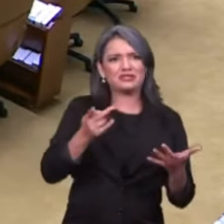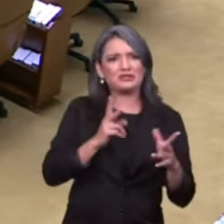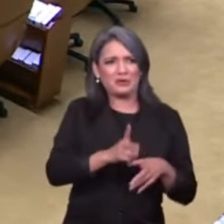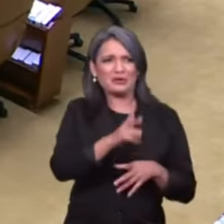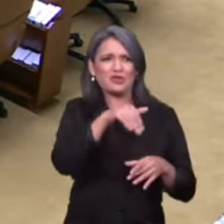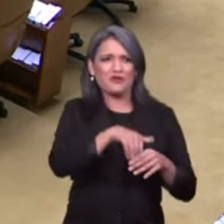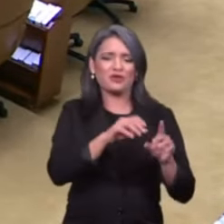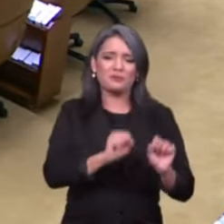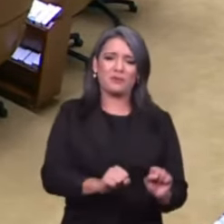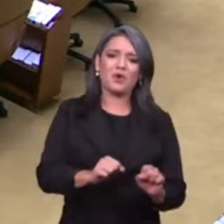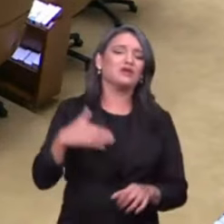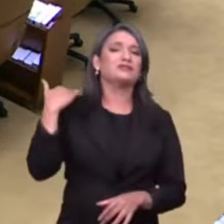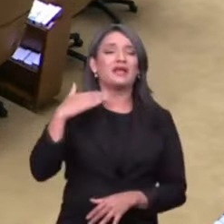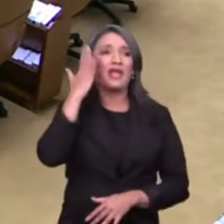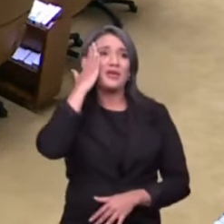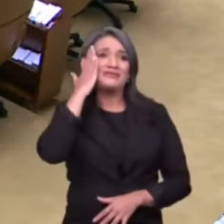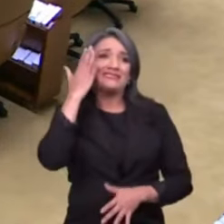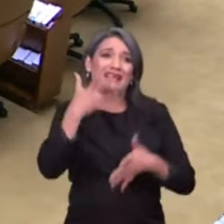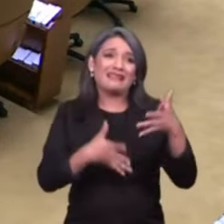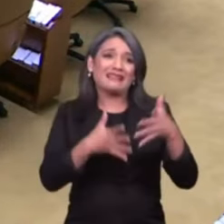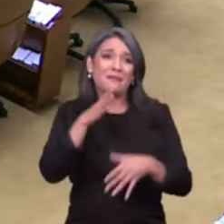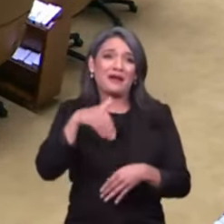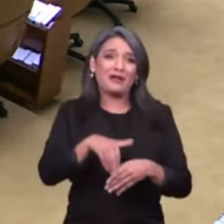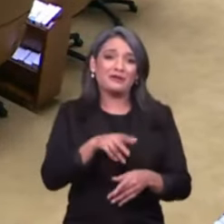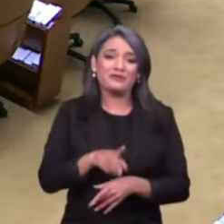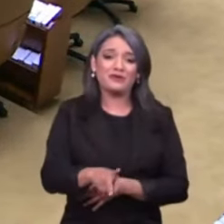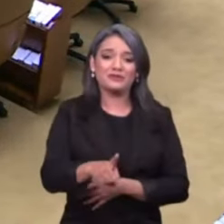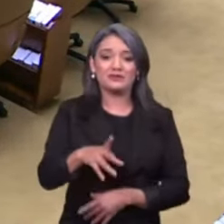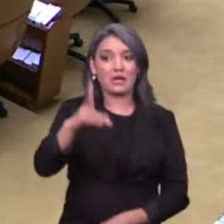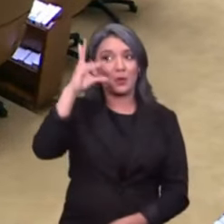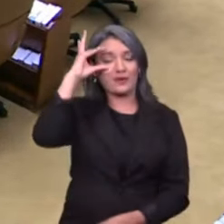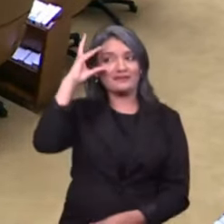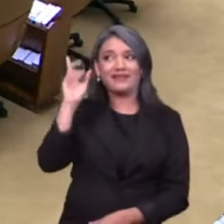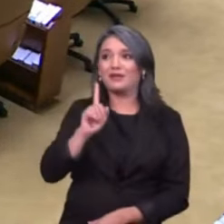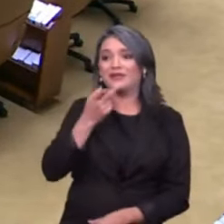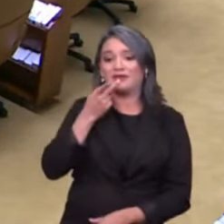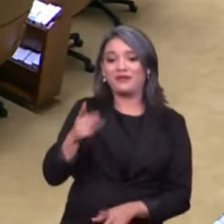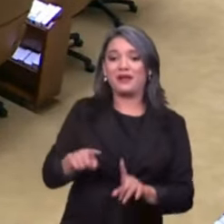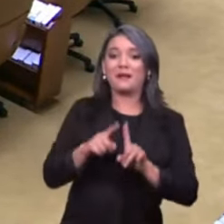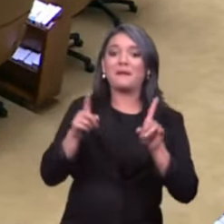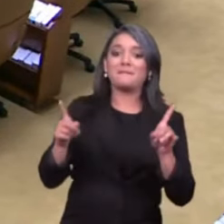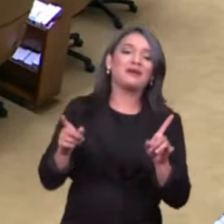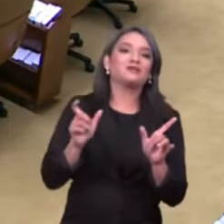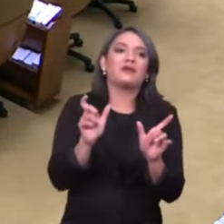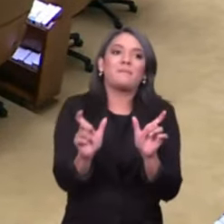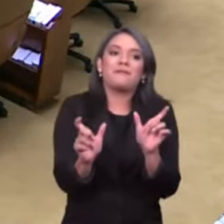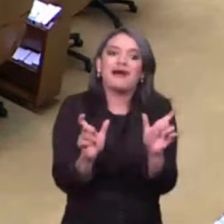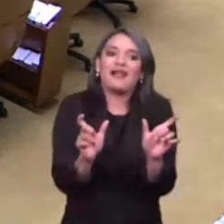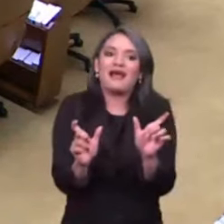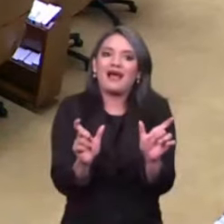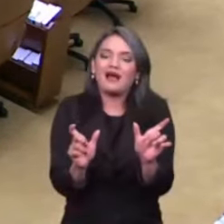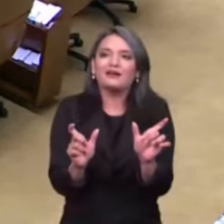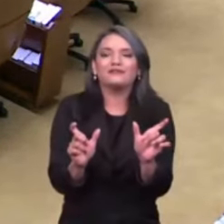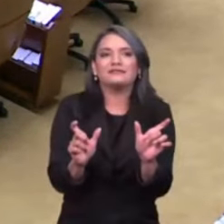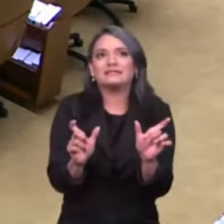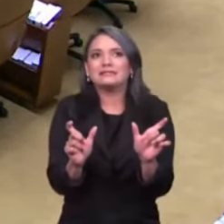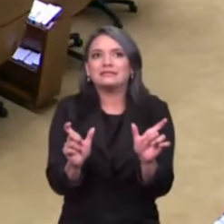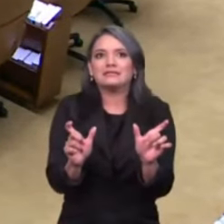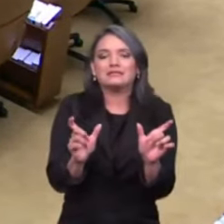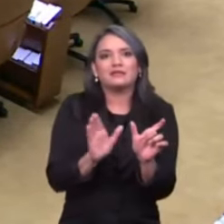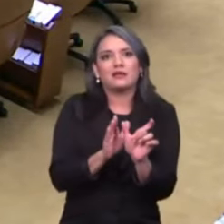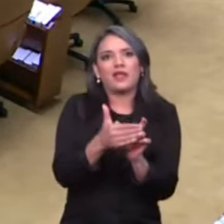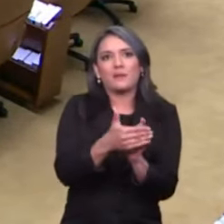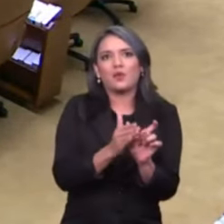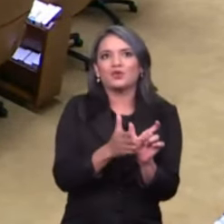Exª comece o voto. Mas eu não iria abordar isso, mas nos últimos dias a terminologia ficou no ar para mim. Pois não,